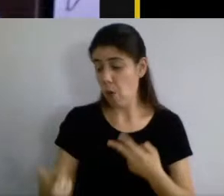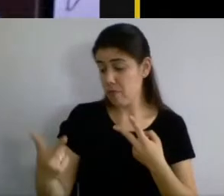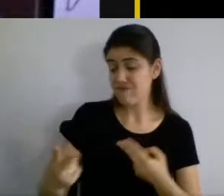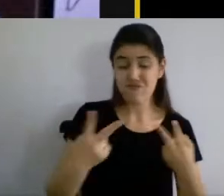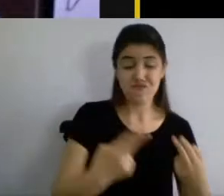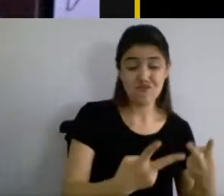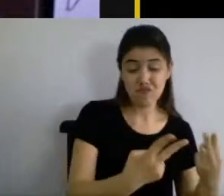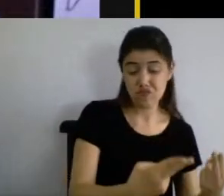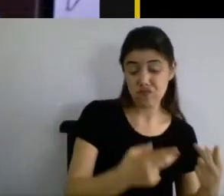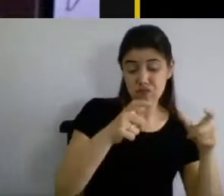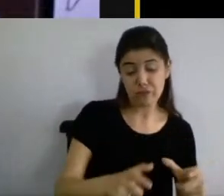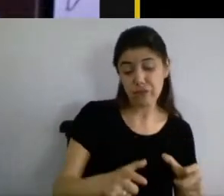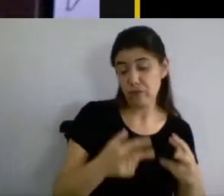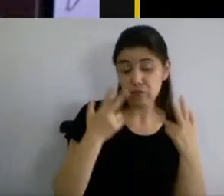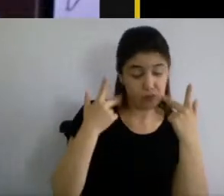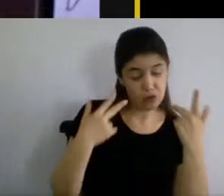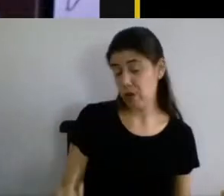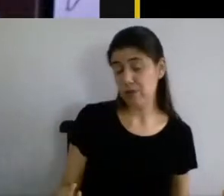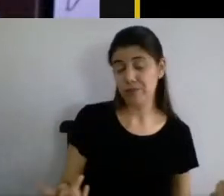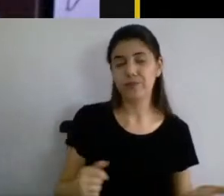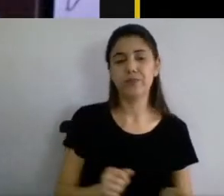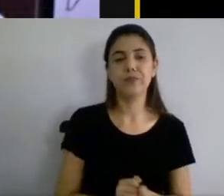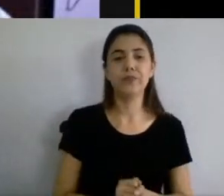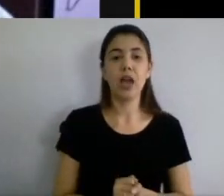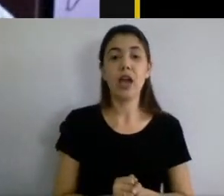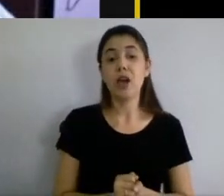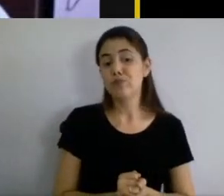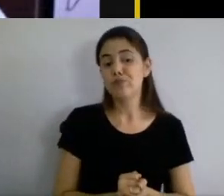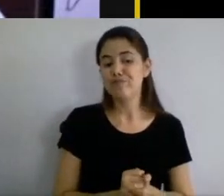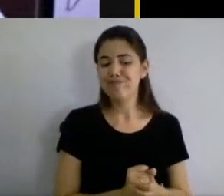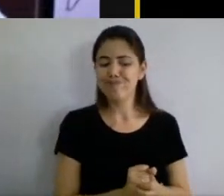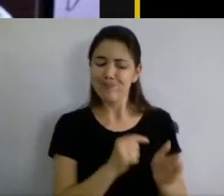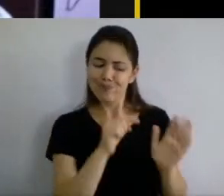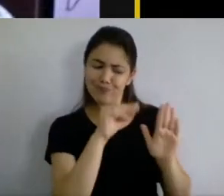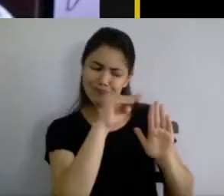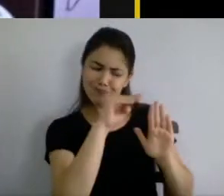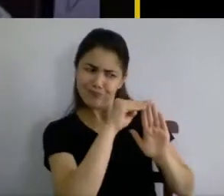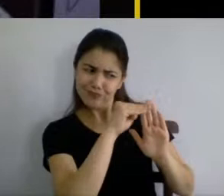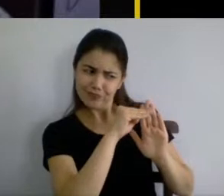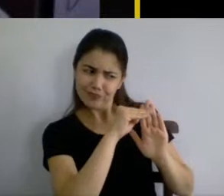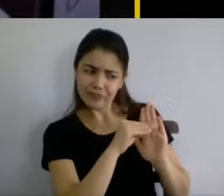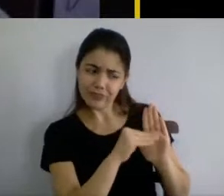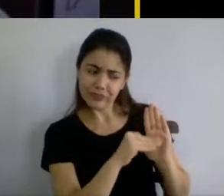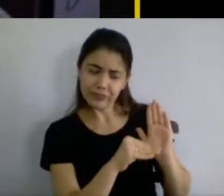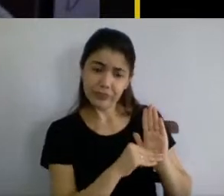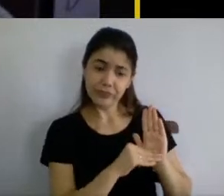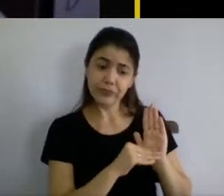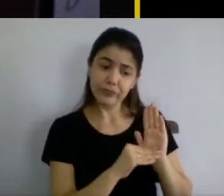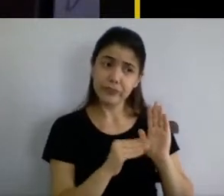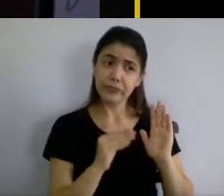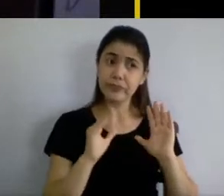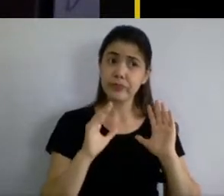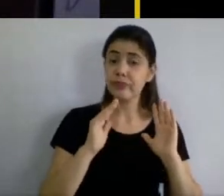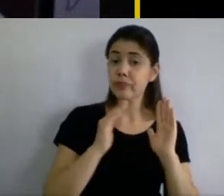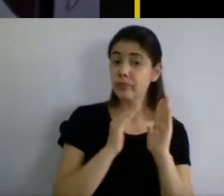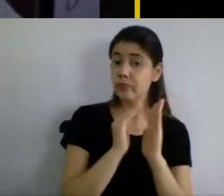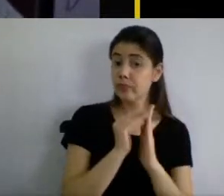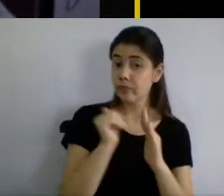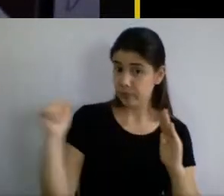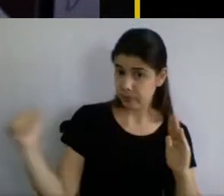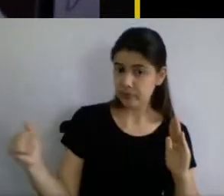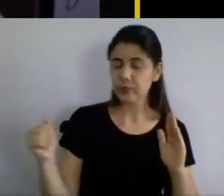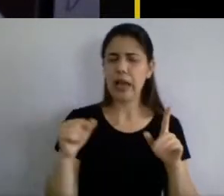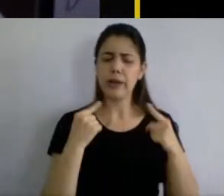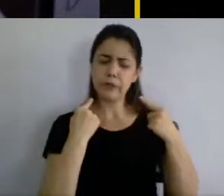critério artístico, mas também um critério estético, um critério crítico, dizer, por exemplo, esse poeta,